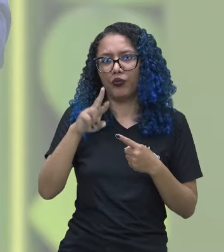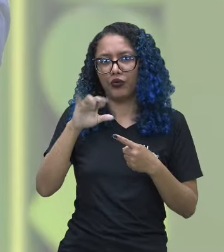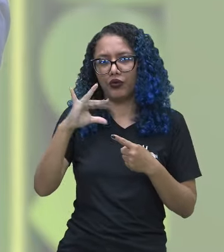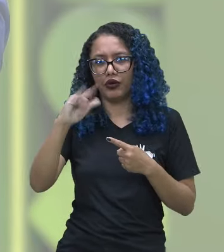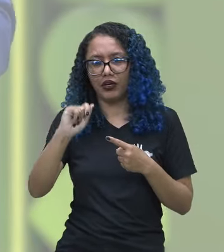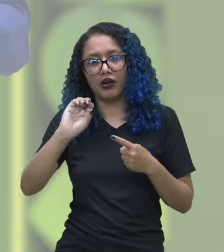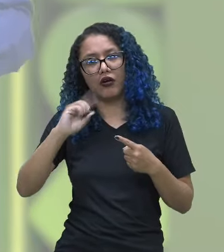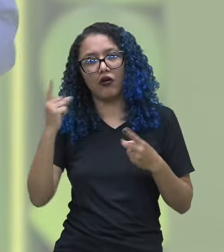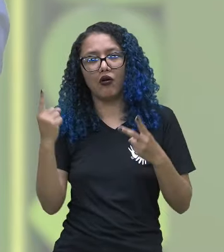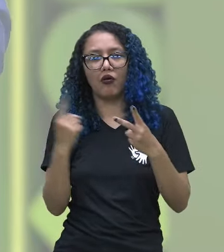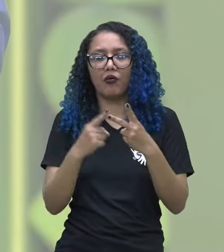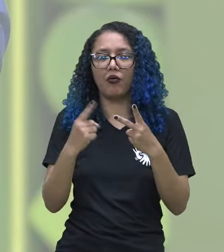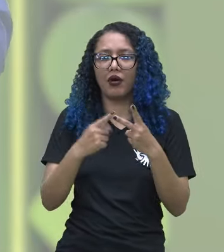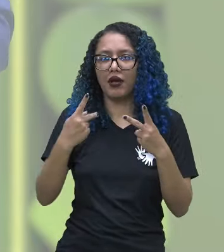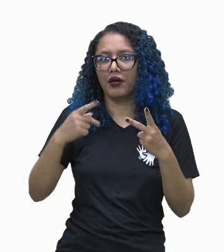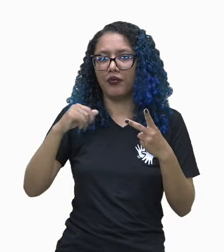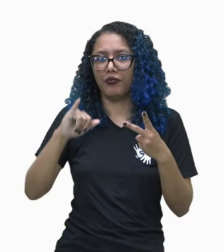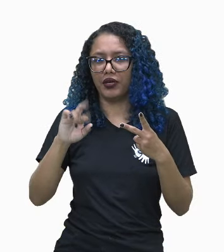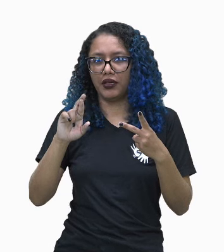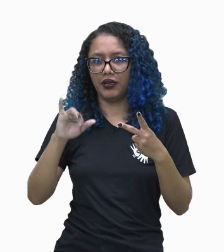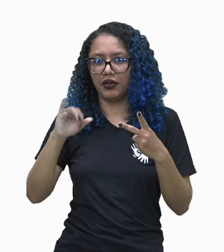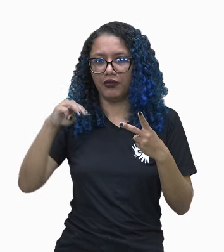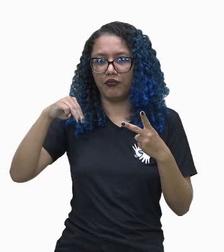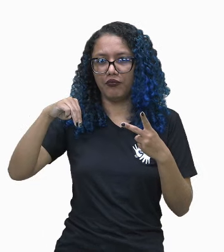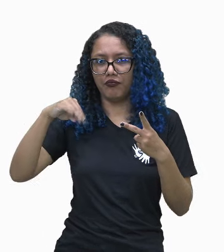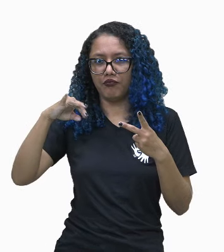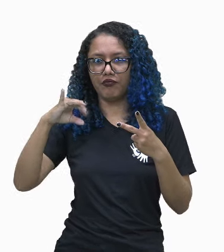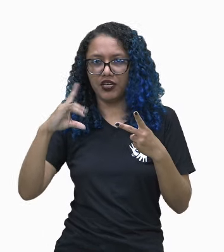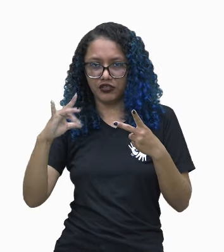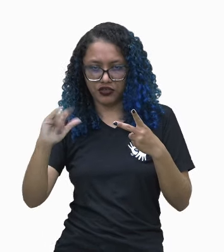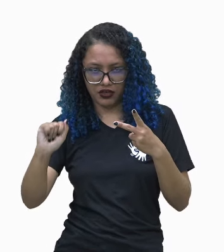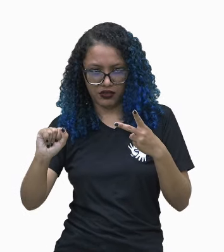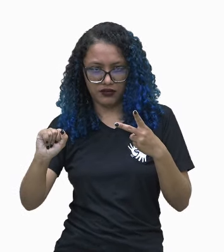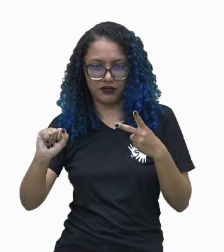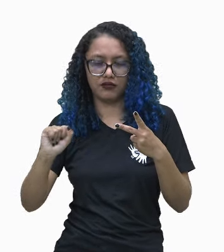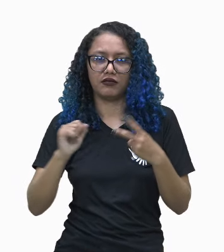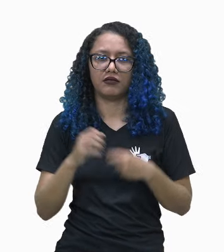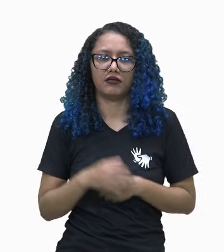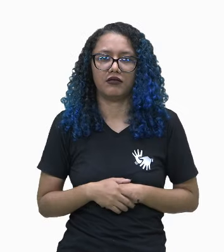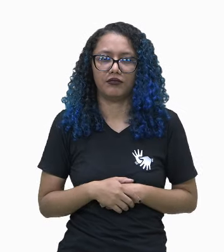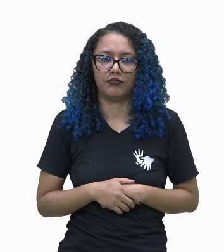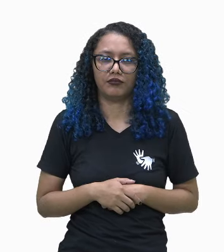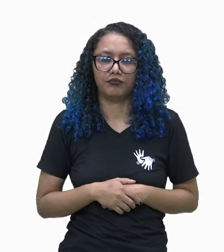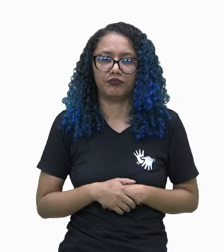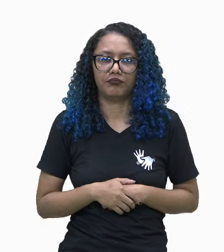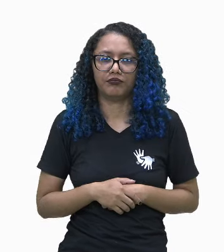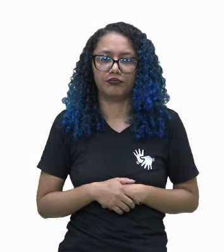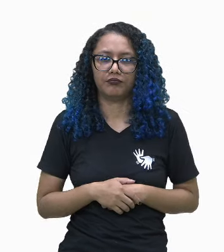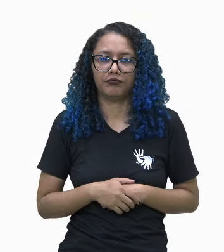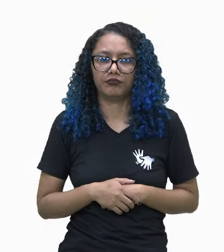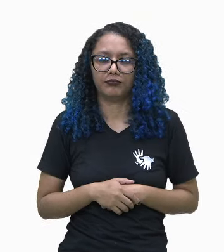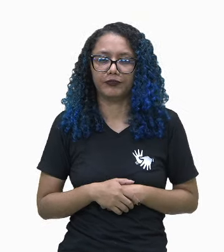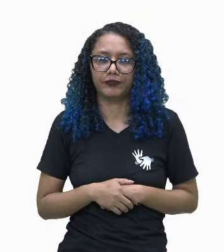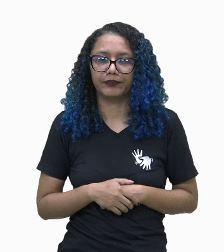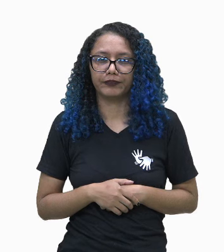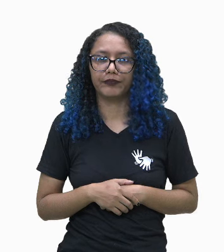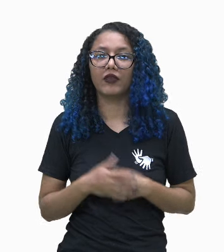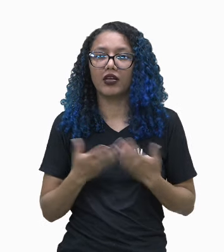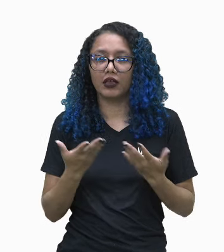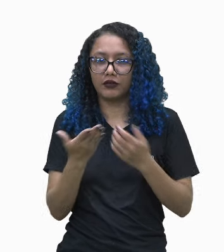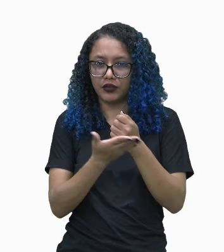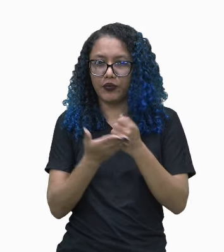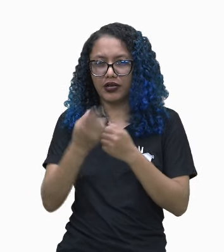pirimídicas. Então, vamos ver agora cada uma destas. Então, as bases nitrogenadas são os componentes que